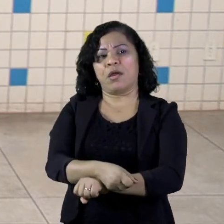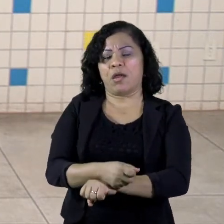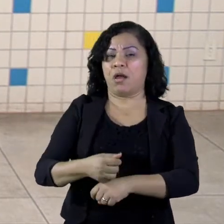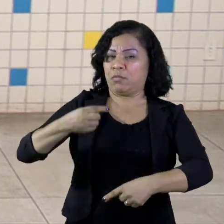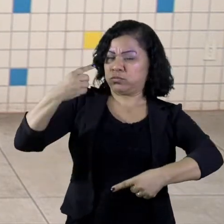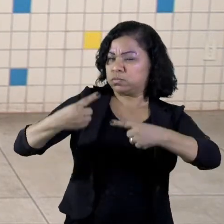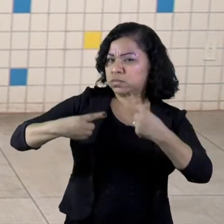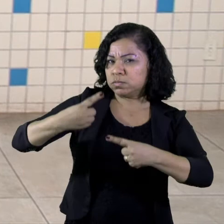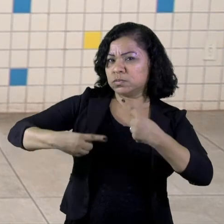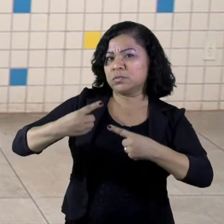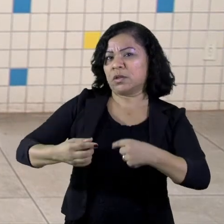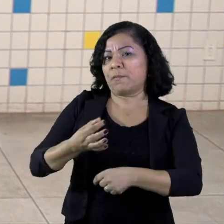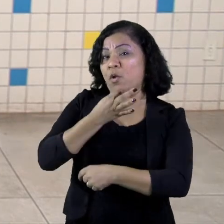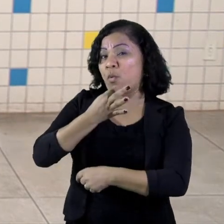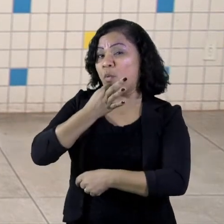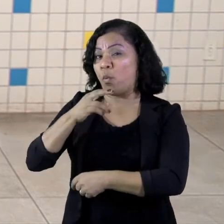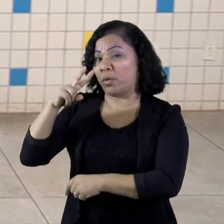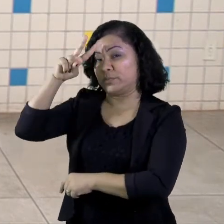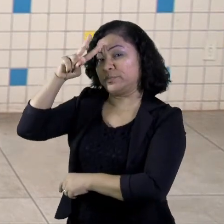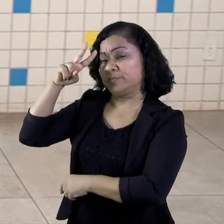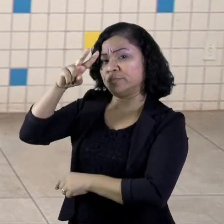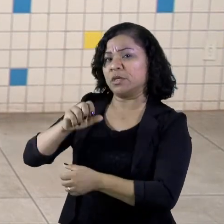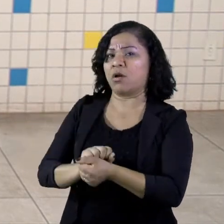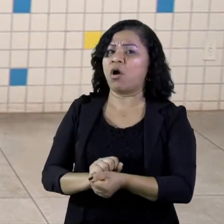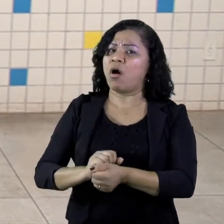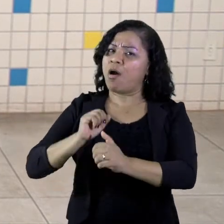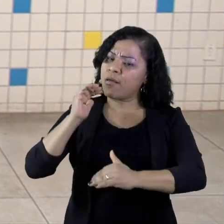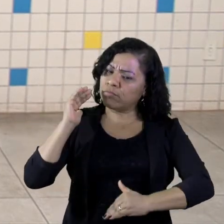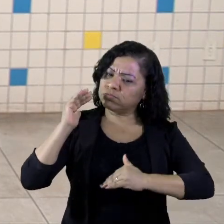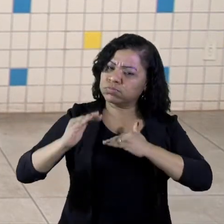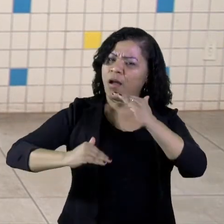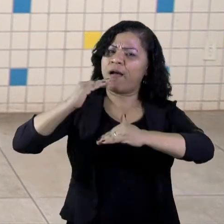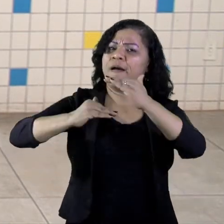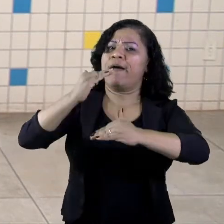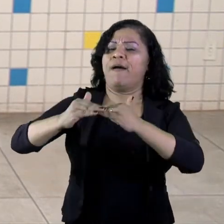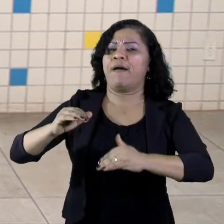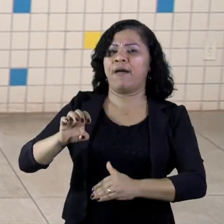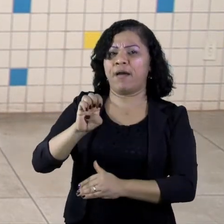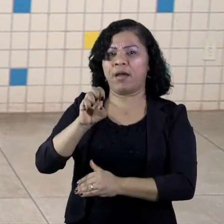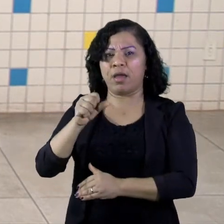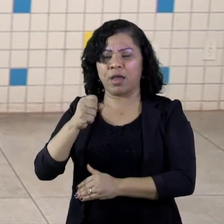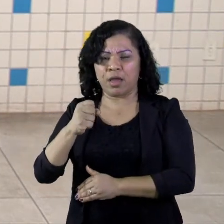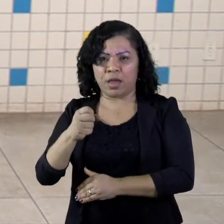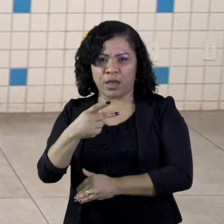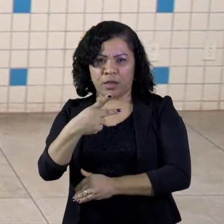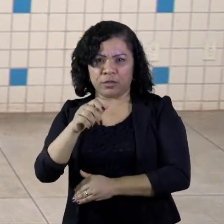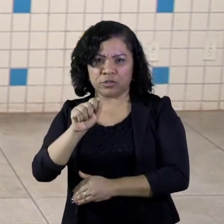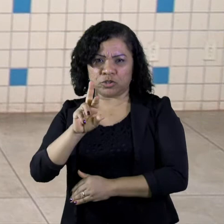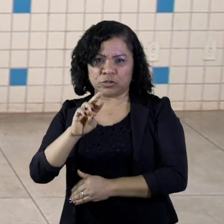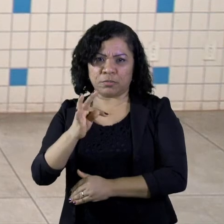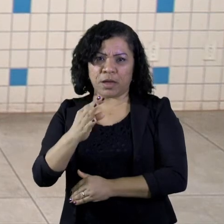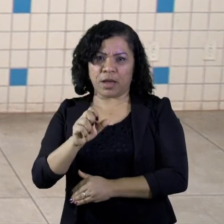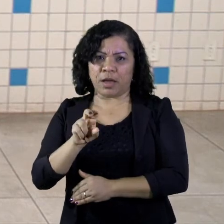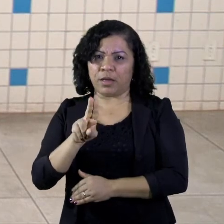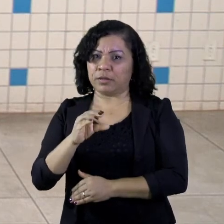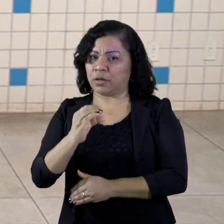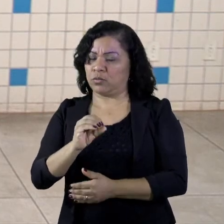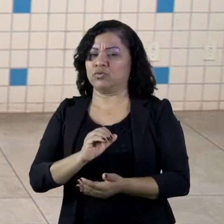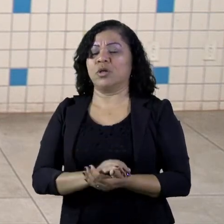comentado na história, é a revolta de Esparta, que foi tão impressionante que por muito tempo foi usado